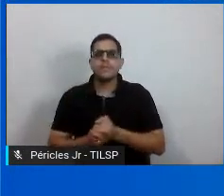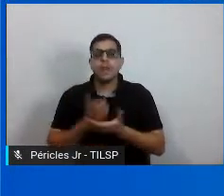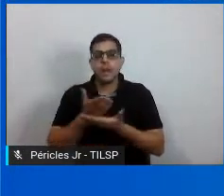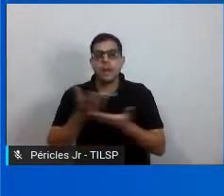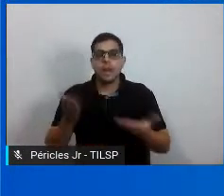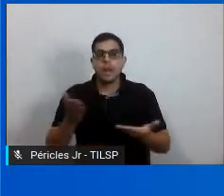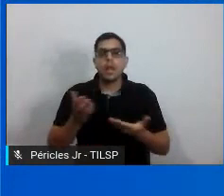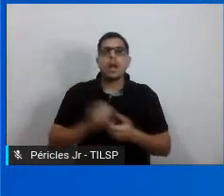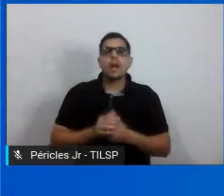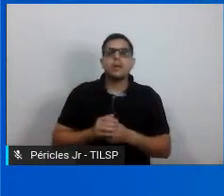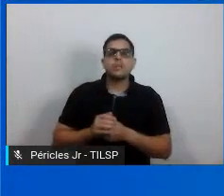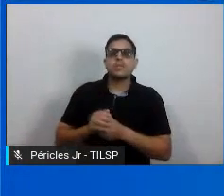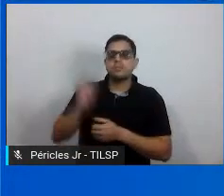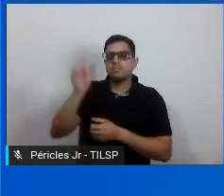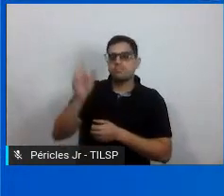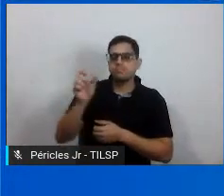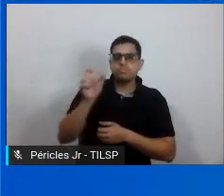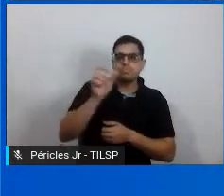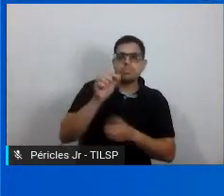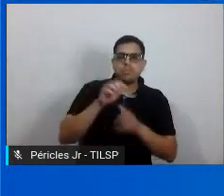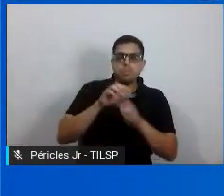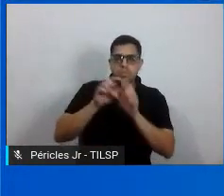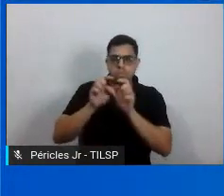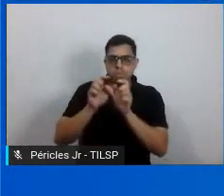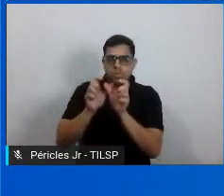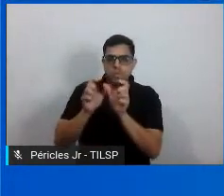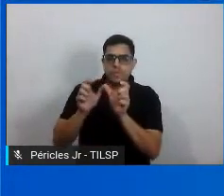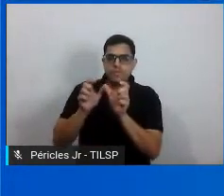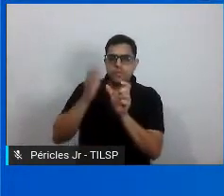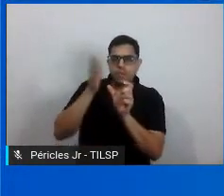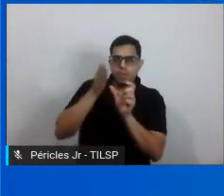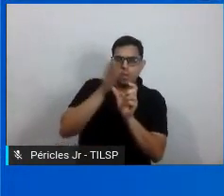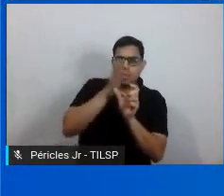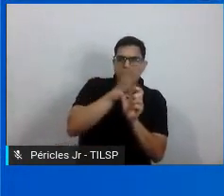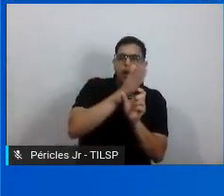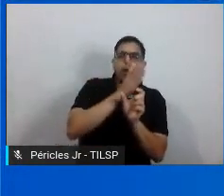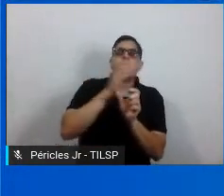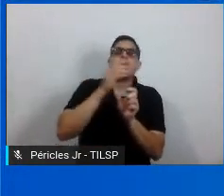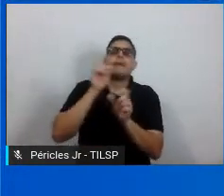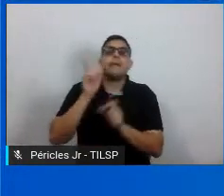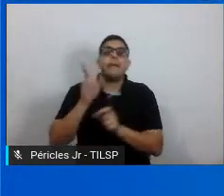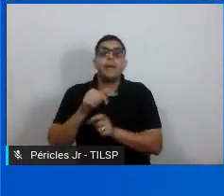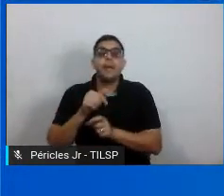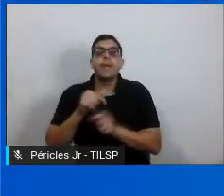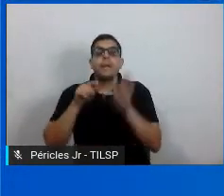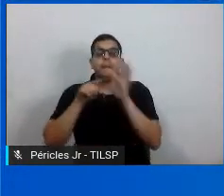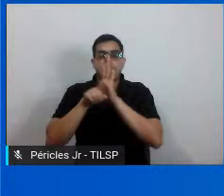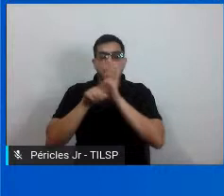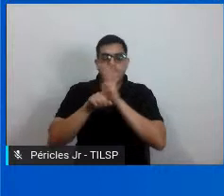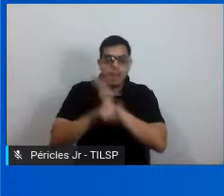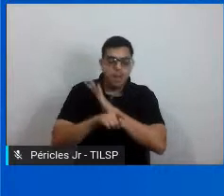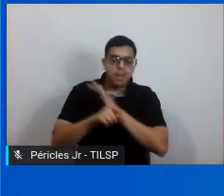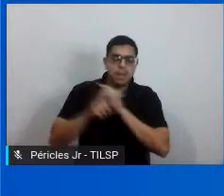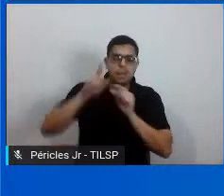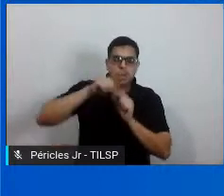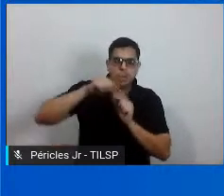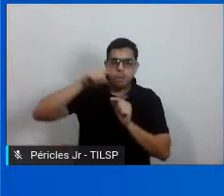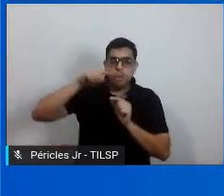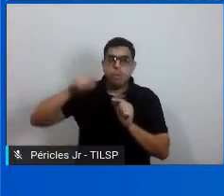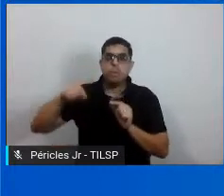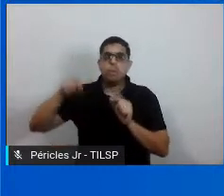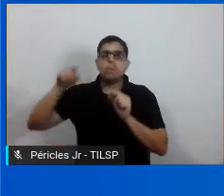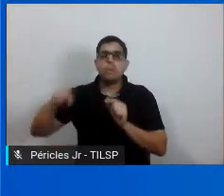2019 onde havia um módulo especificamente destinado a apropriação das tiques para